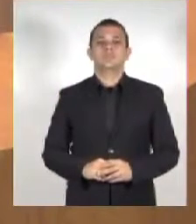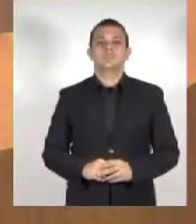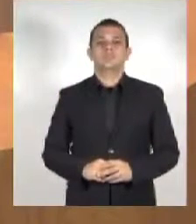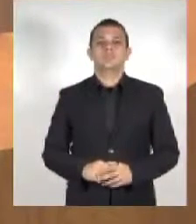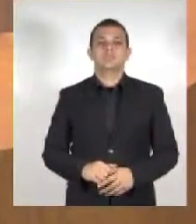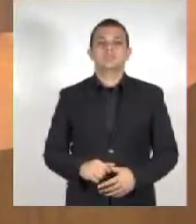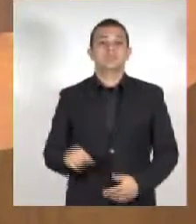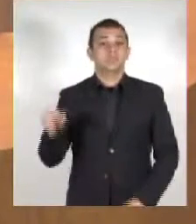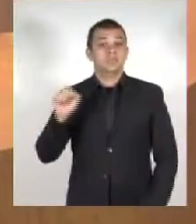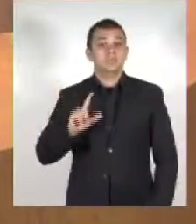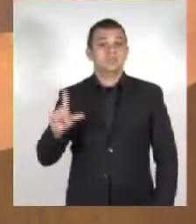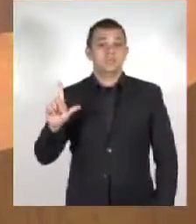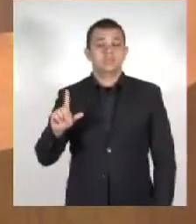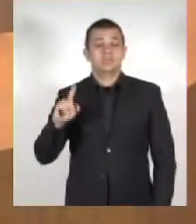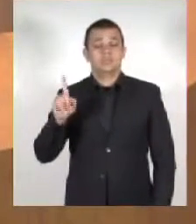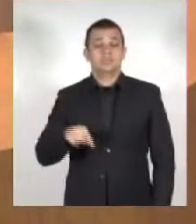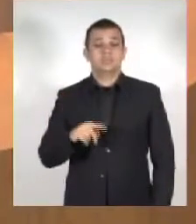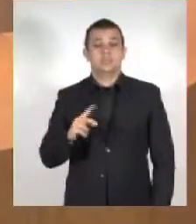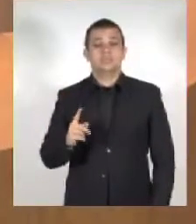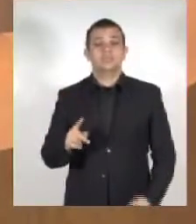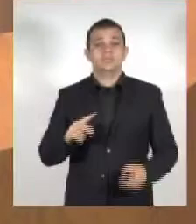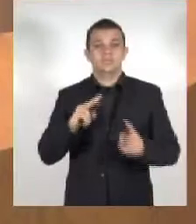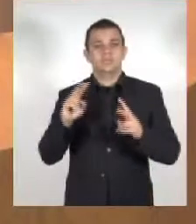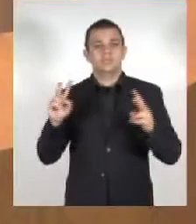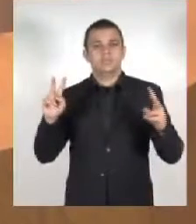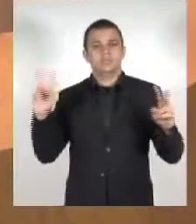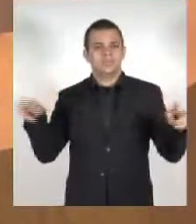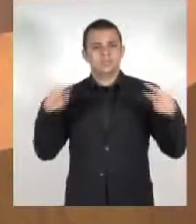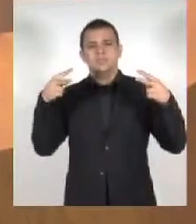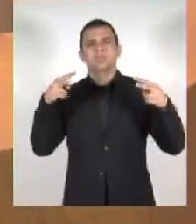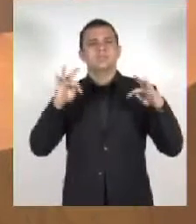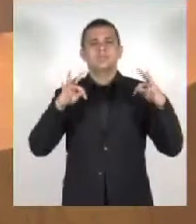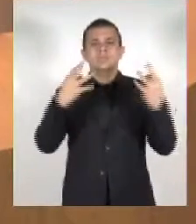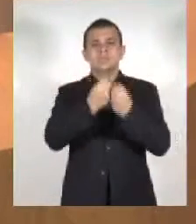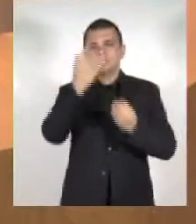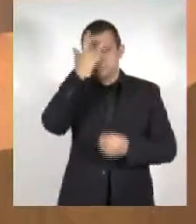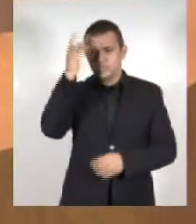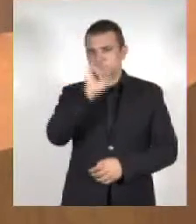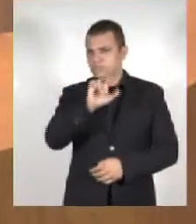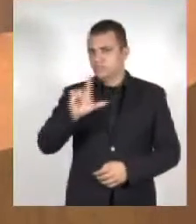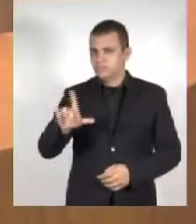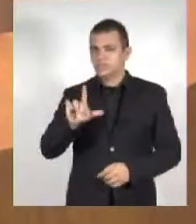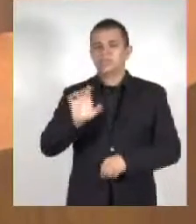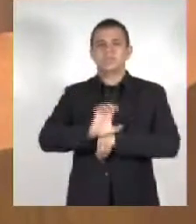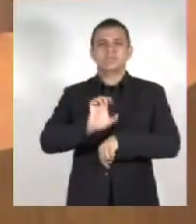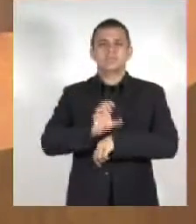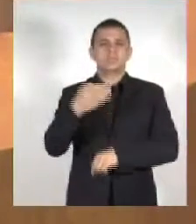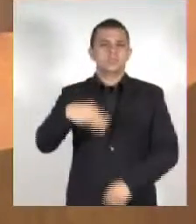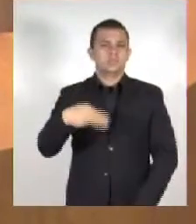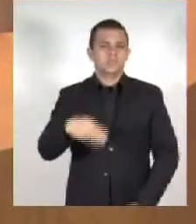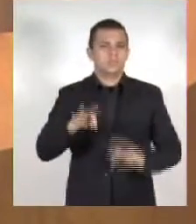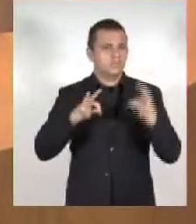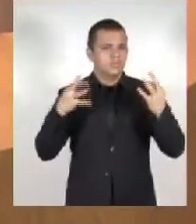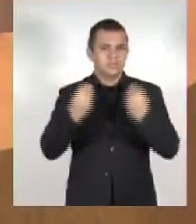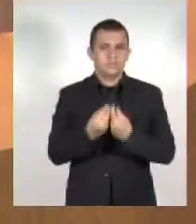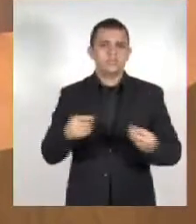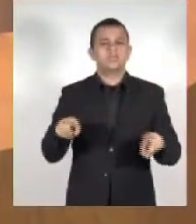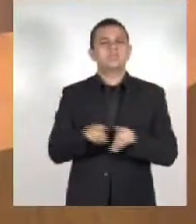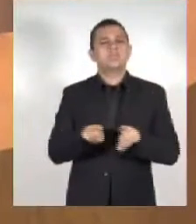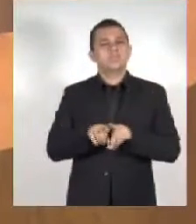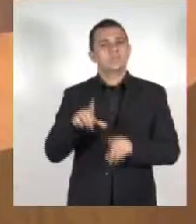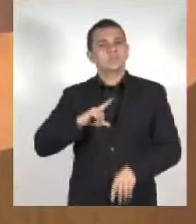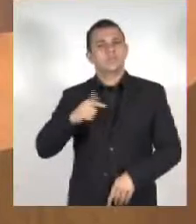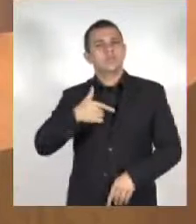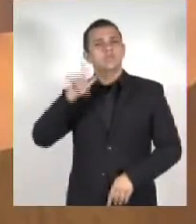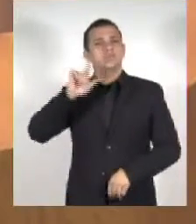contemplada por todos os ludovicenses, por todo o estado do Maranhão, ao receber muitos maranhenses de